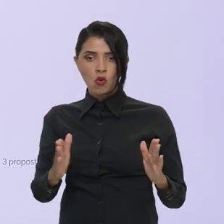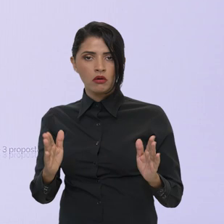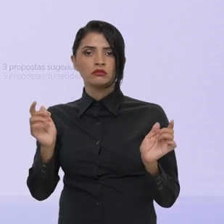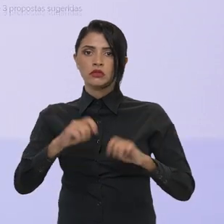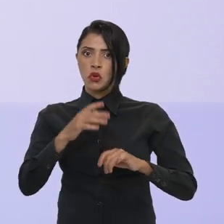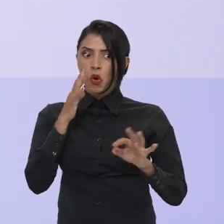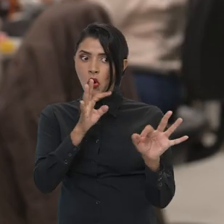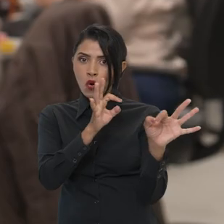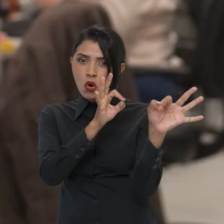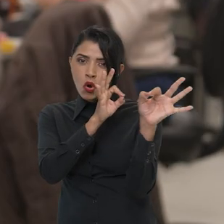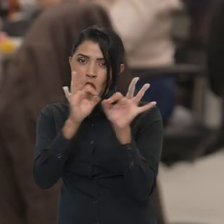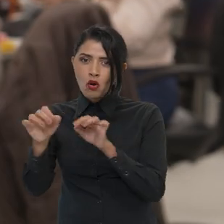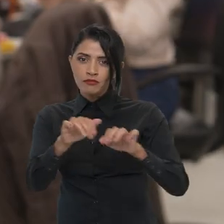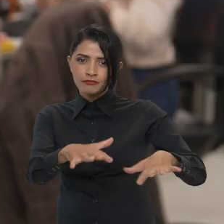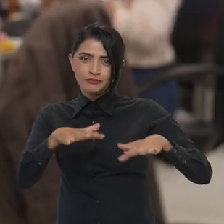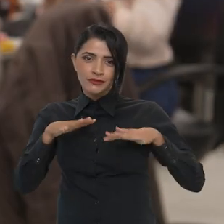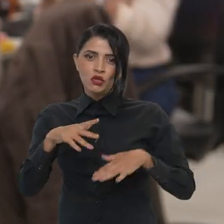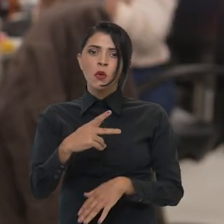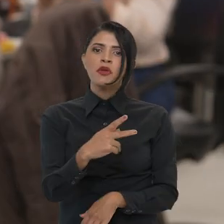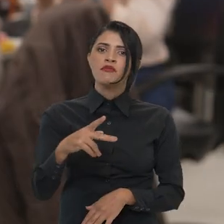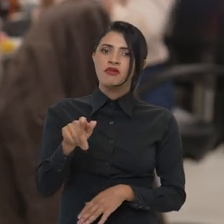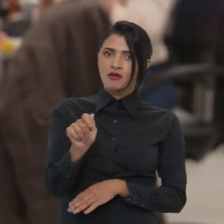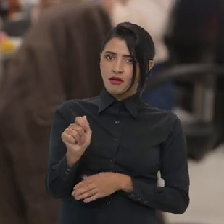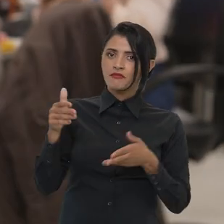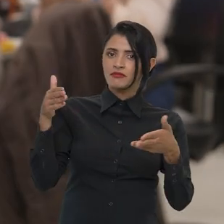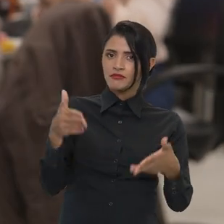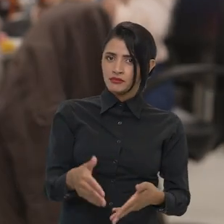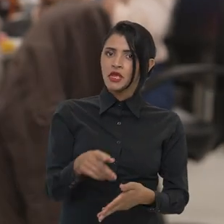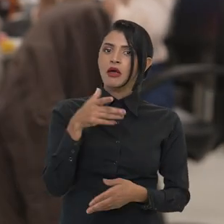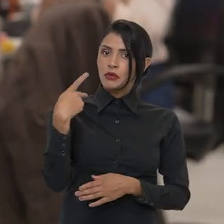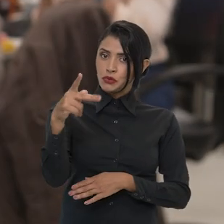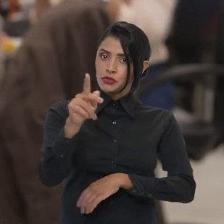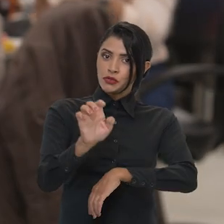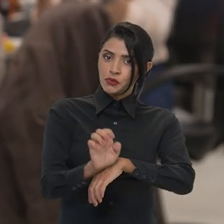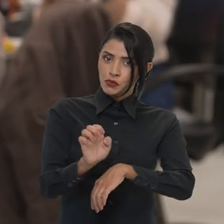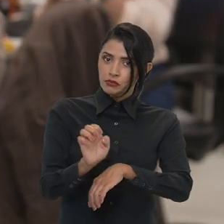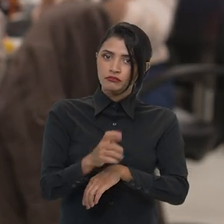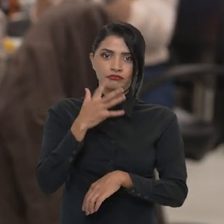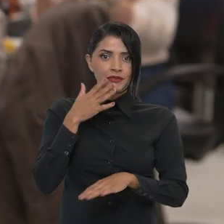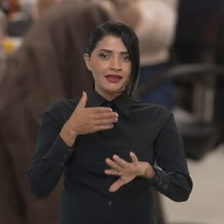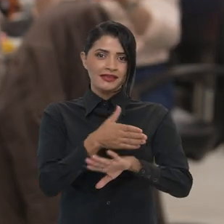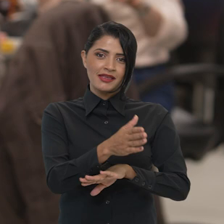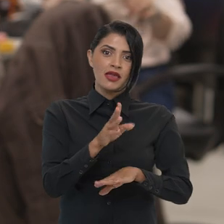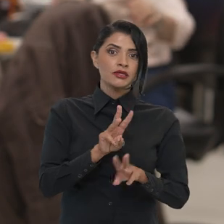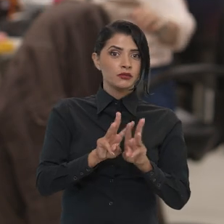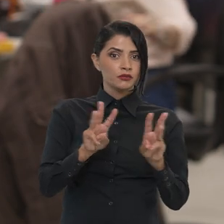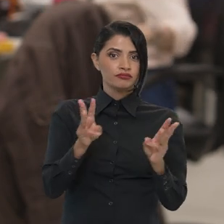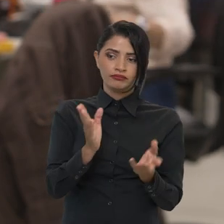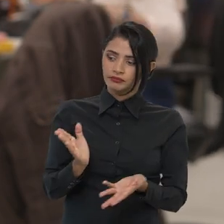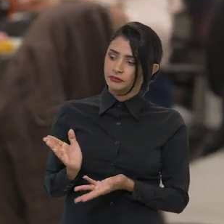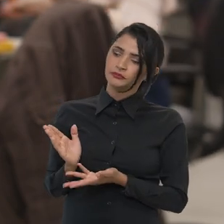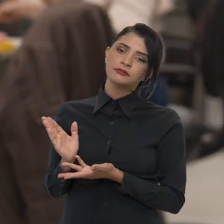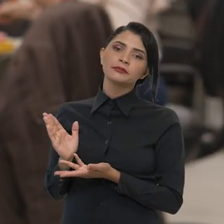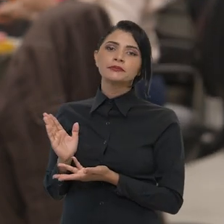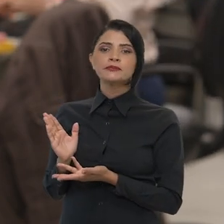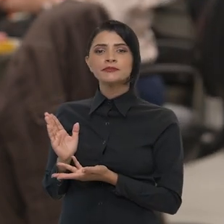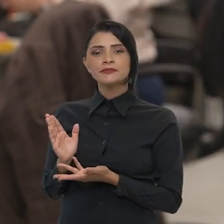próximos 4 anos. E fique de olho na plenária do Plano Plurianual Participativo aí no seu estado.